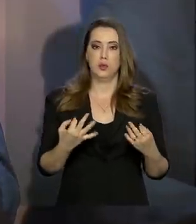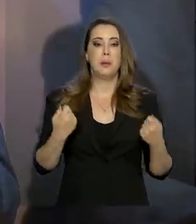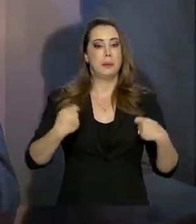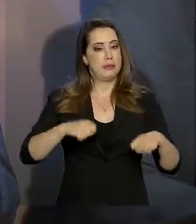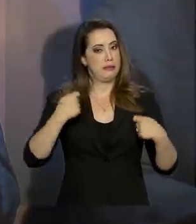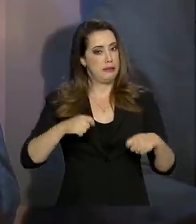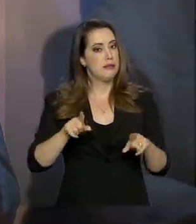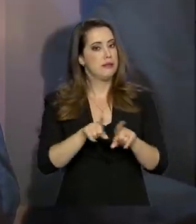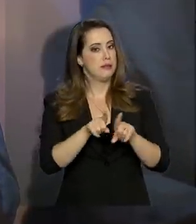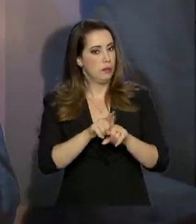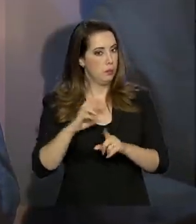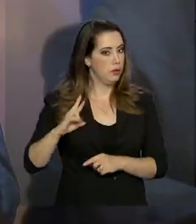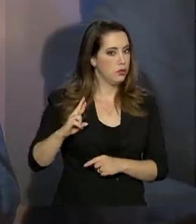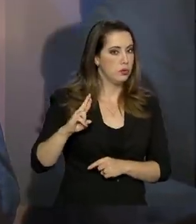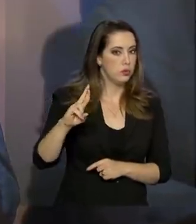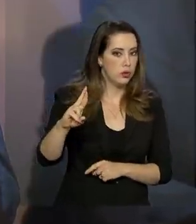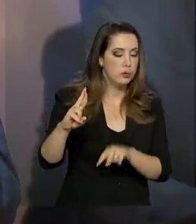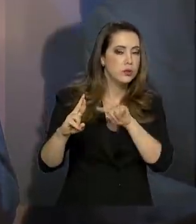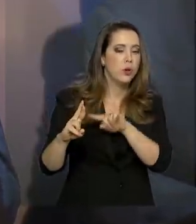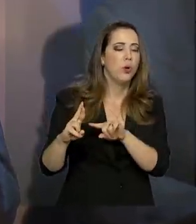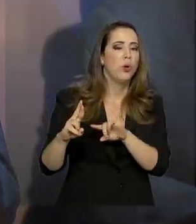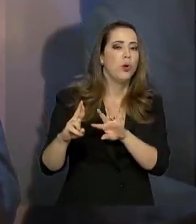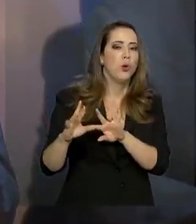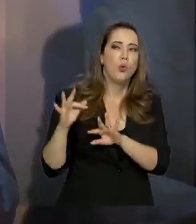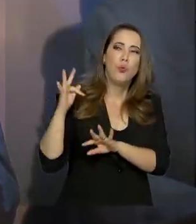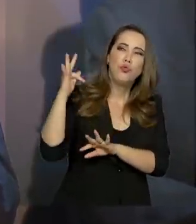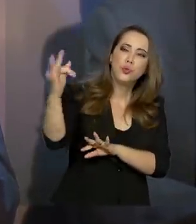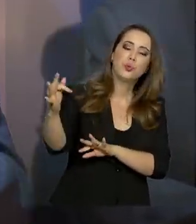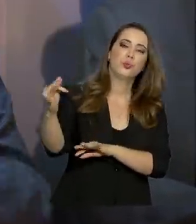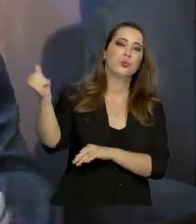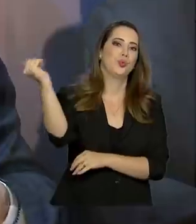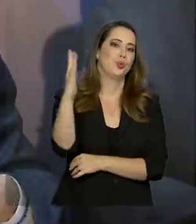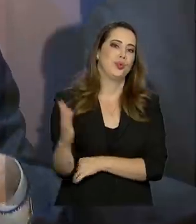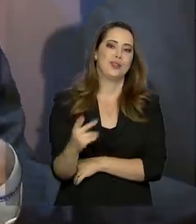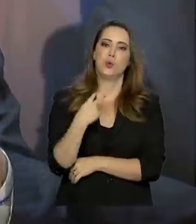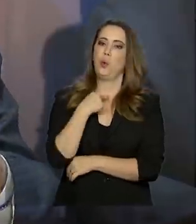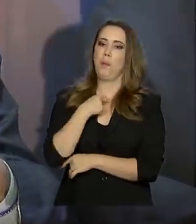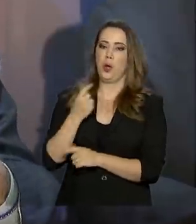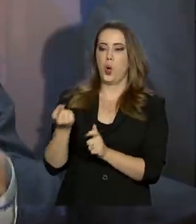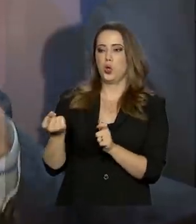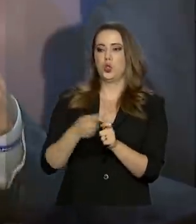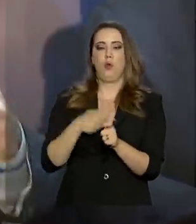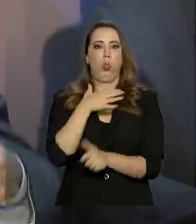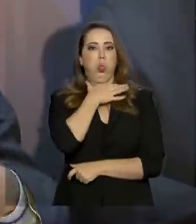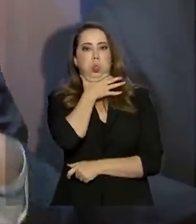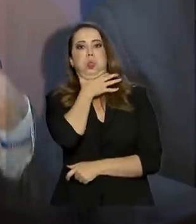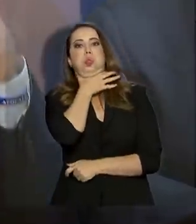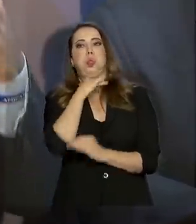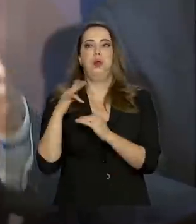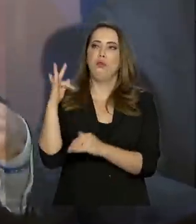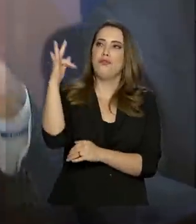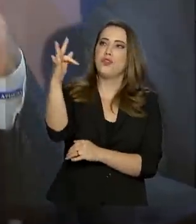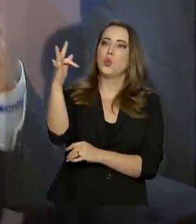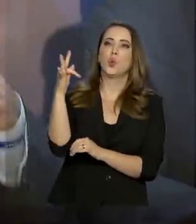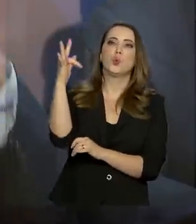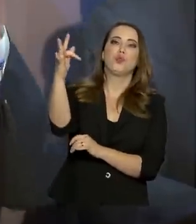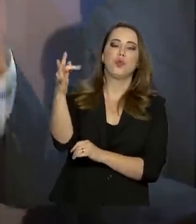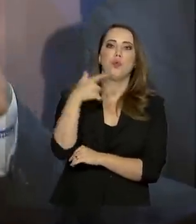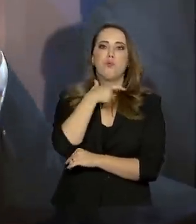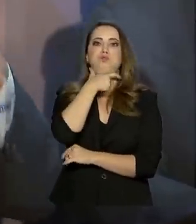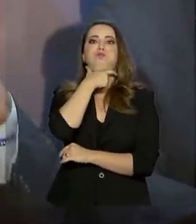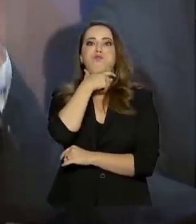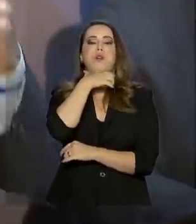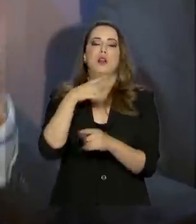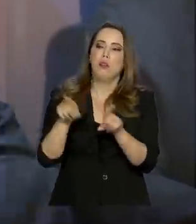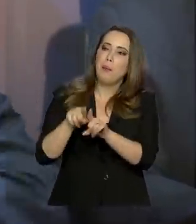responsabilidade com as futuras gerações. Nós não podemos nos endividar em bola de neve e jogar isso para filhos e netos